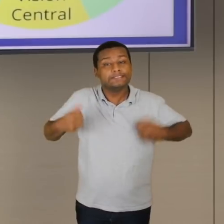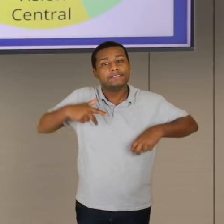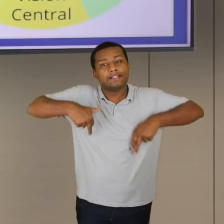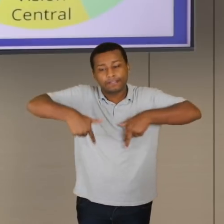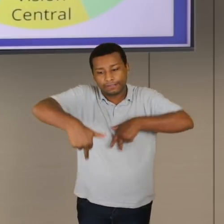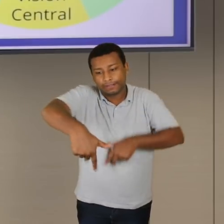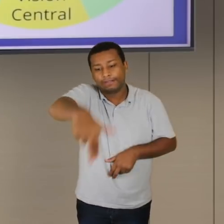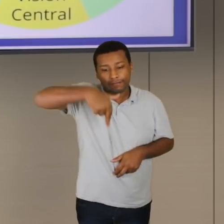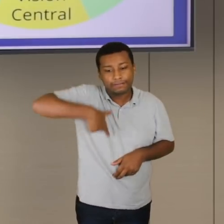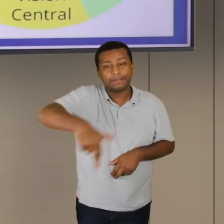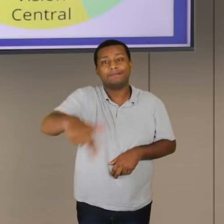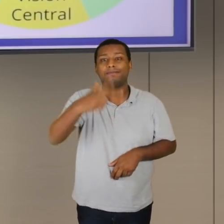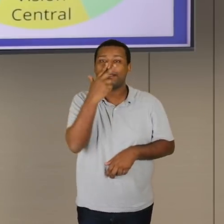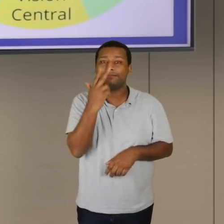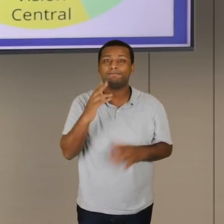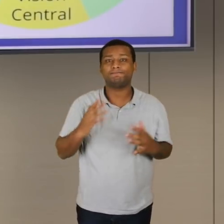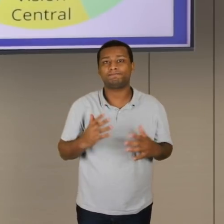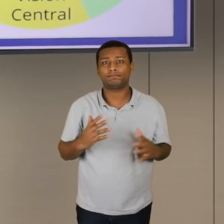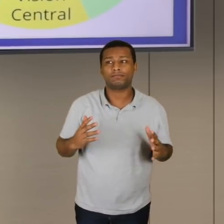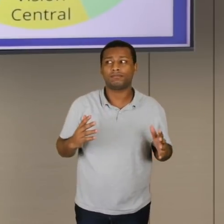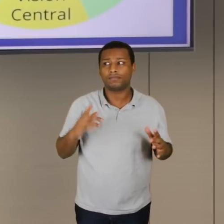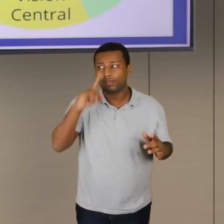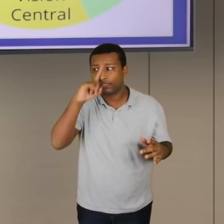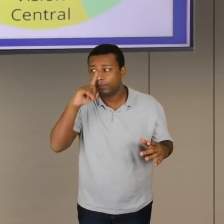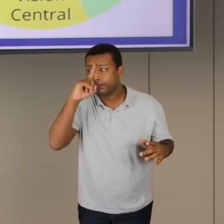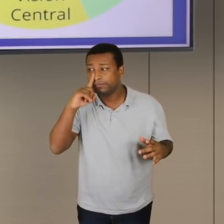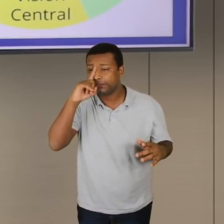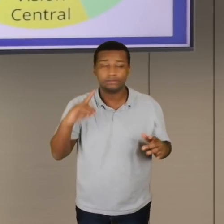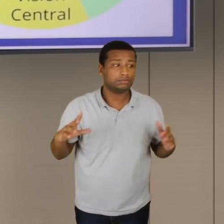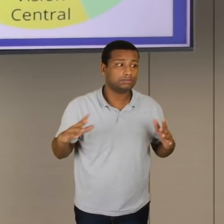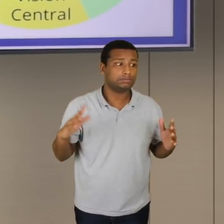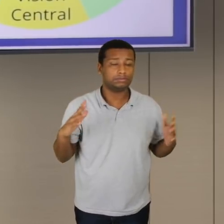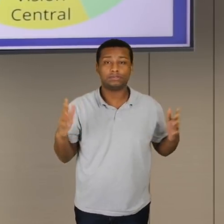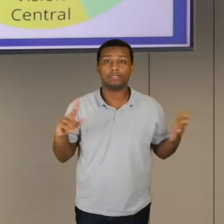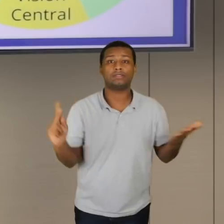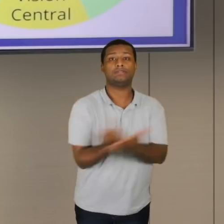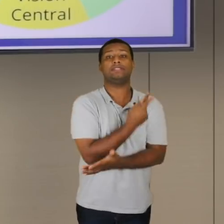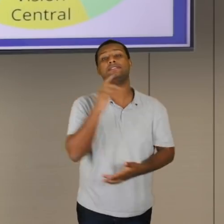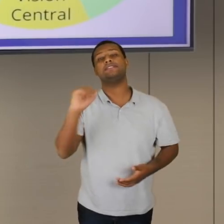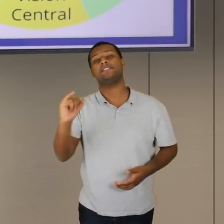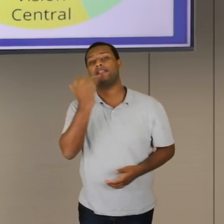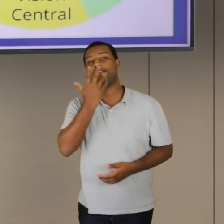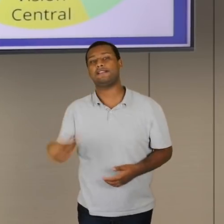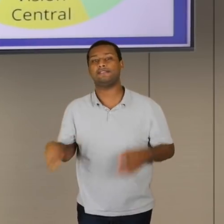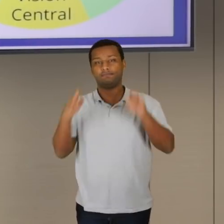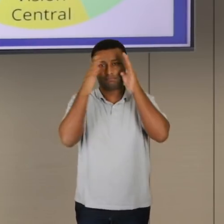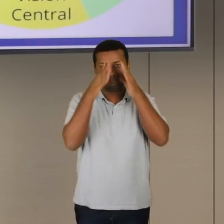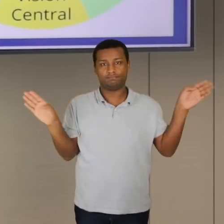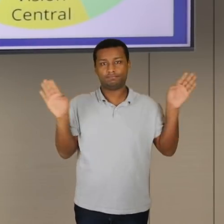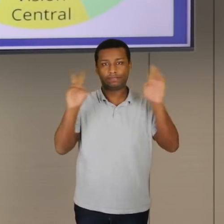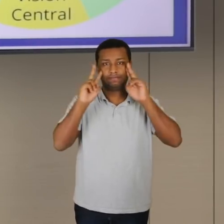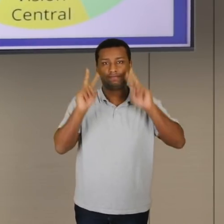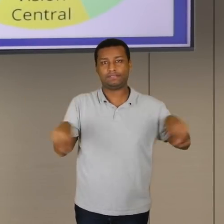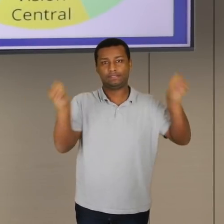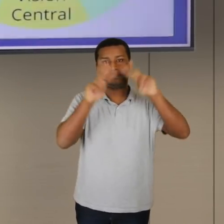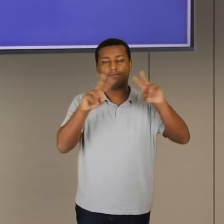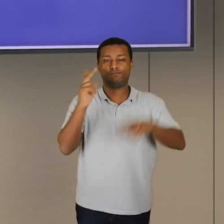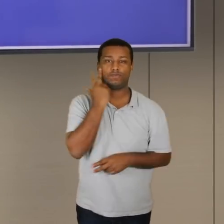atenta, sabendo que ela vai ter que olhar, porque ela não vai perceber pela sua visão